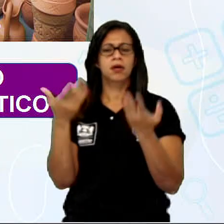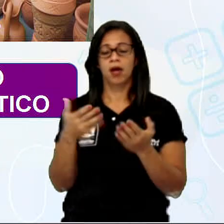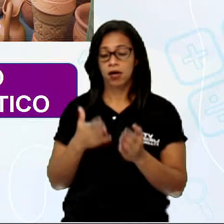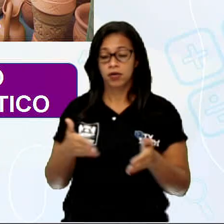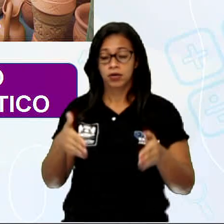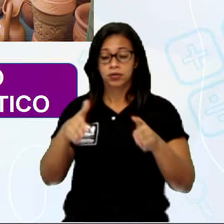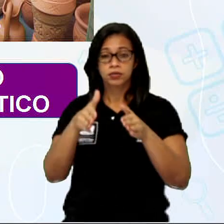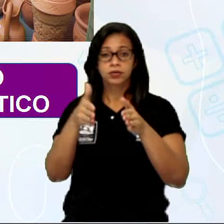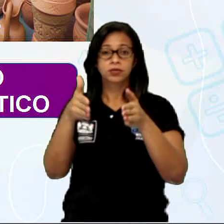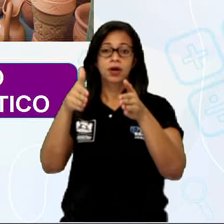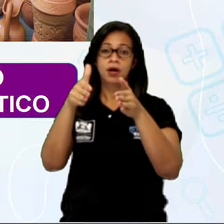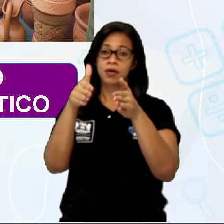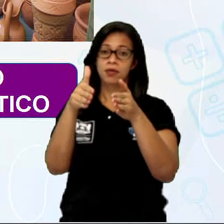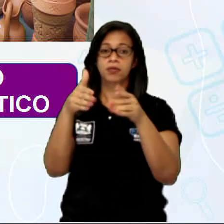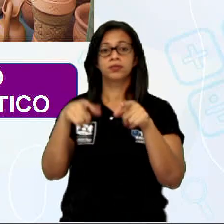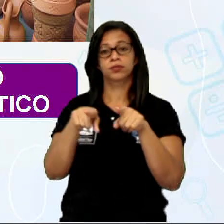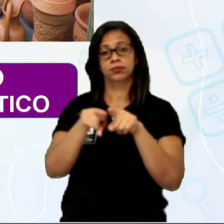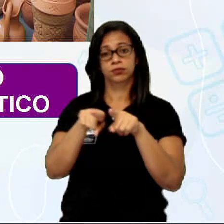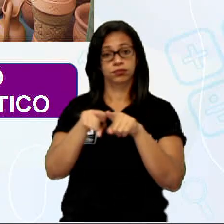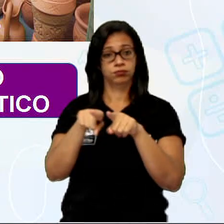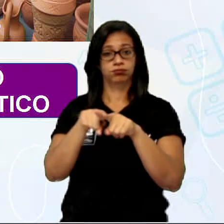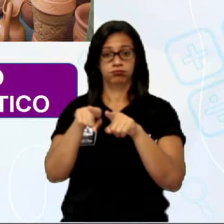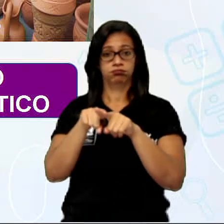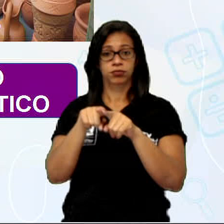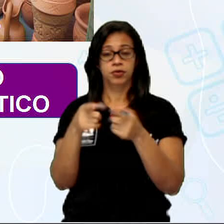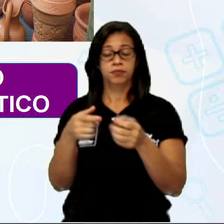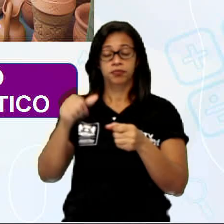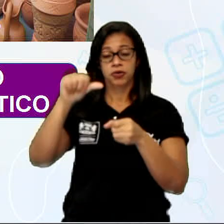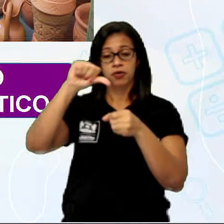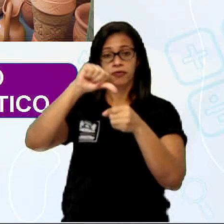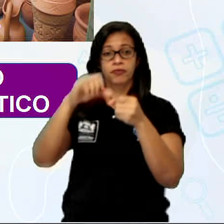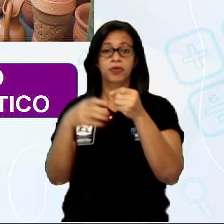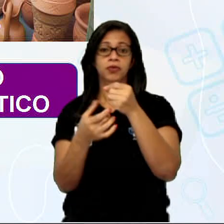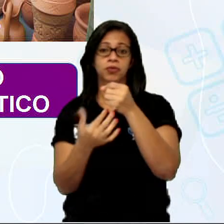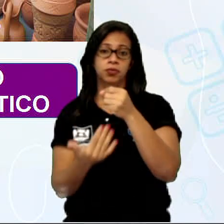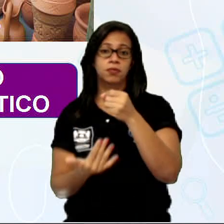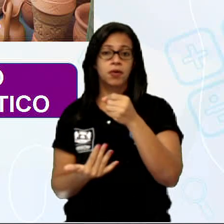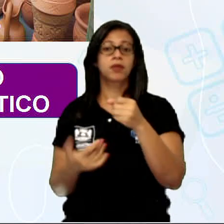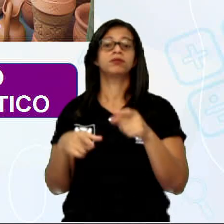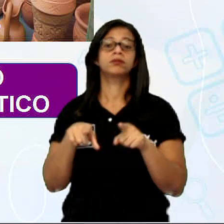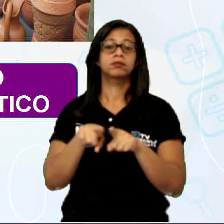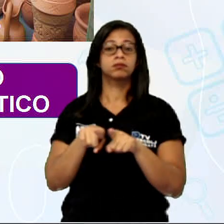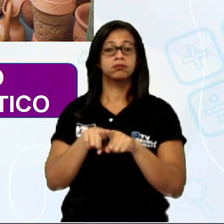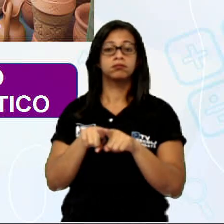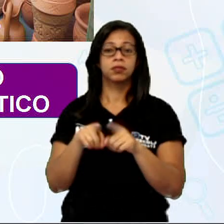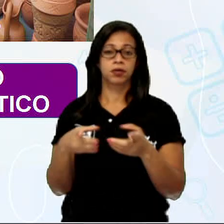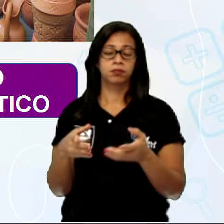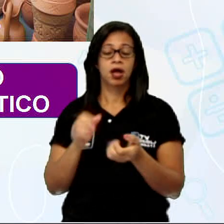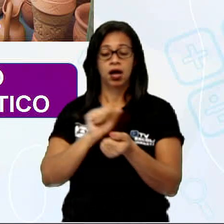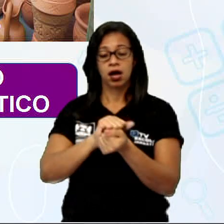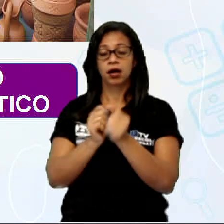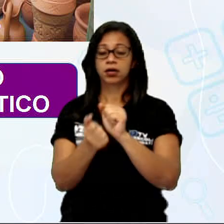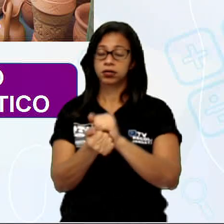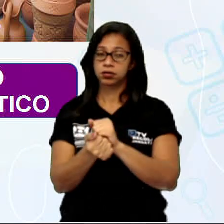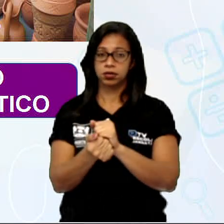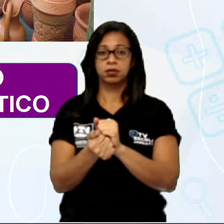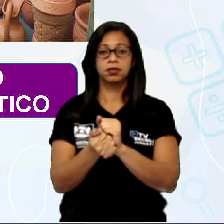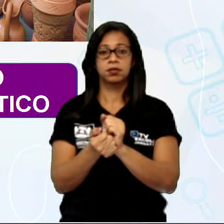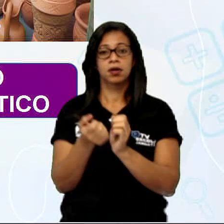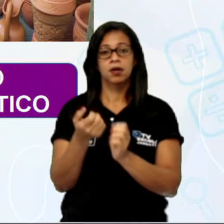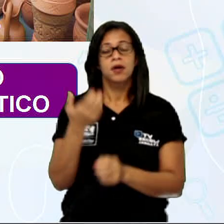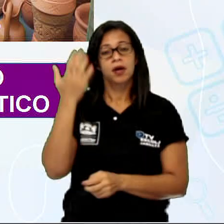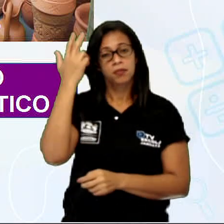jarros, né, jarra e até filtros de barro. A argila é muito mais popular, como também